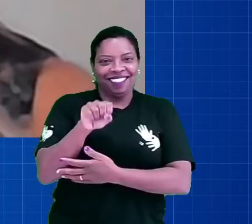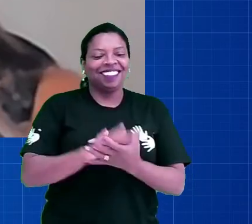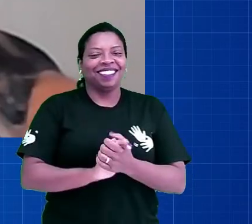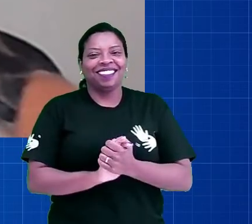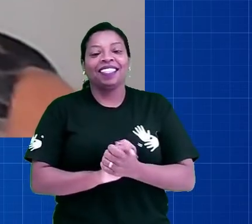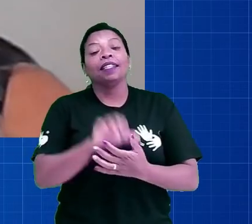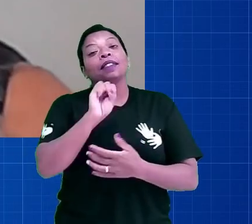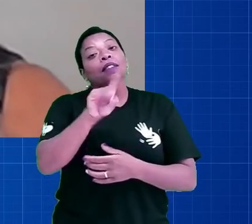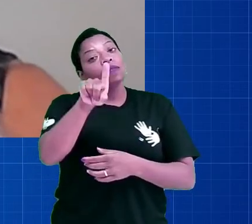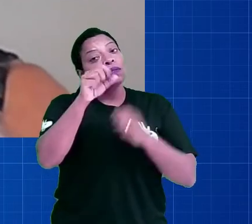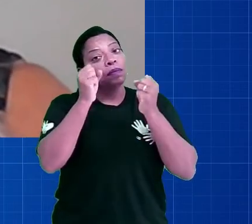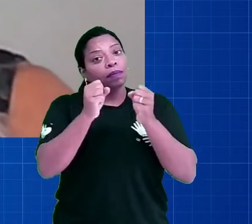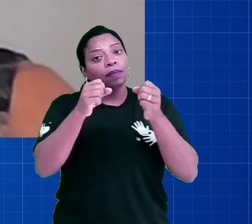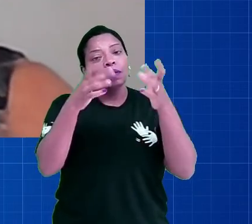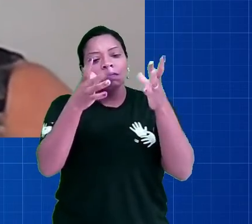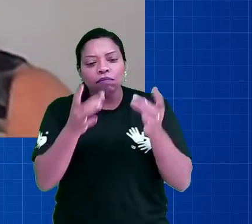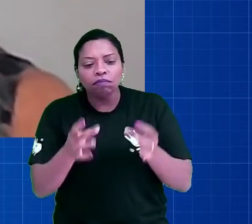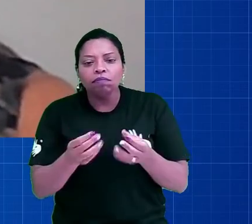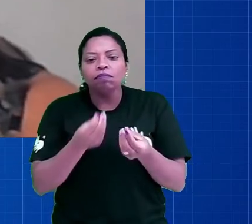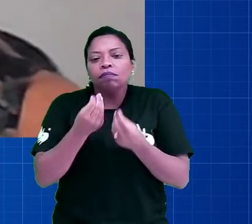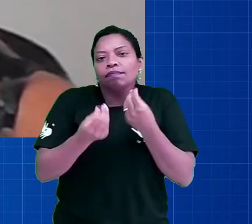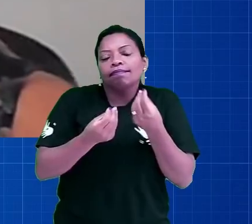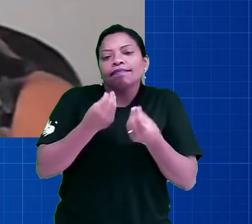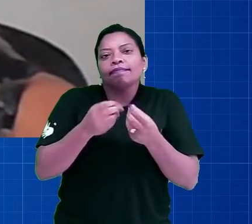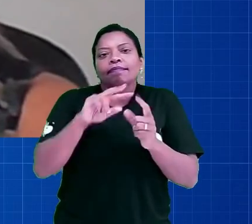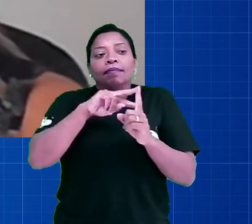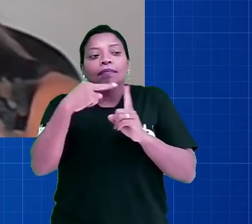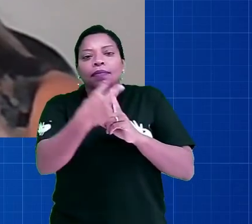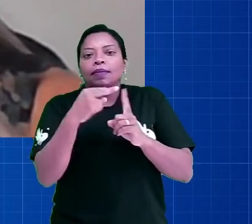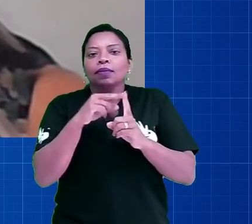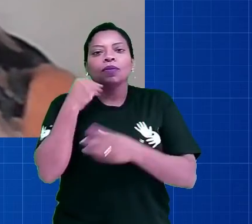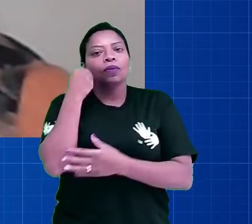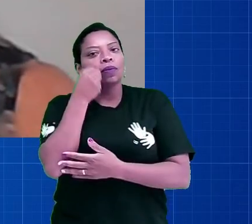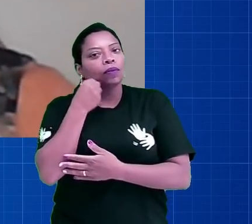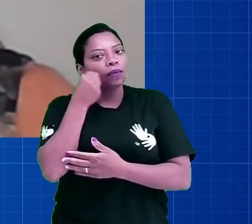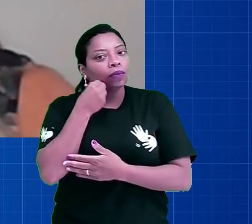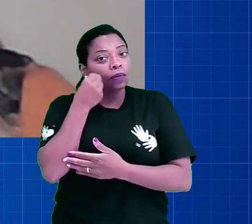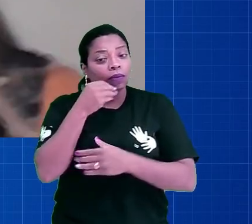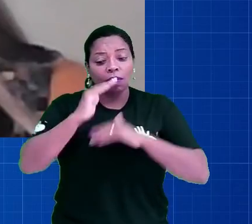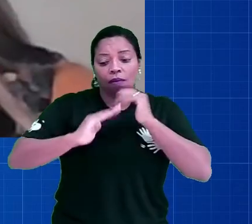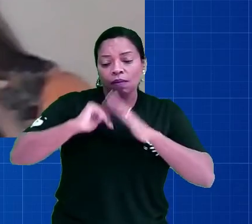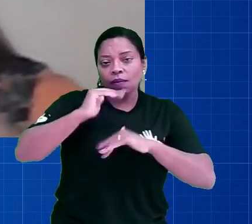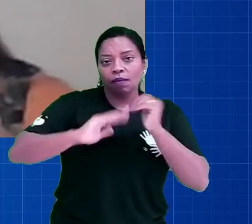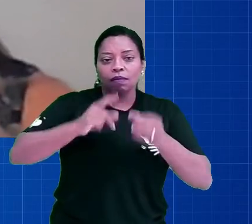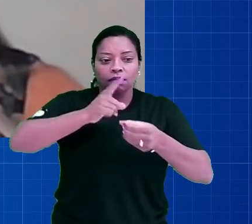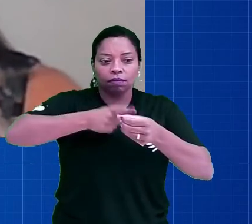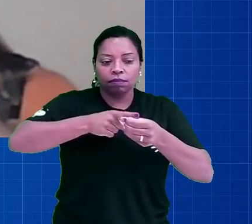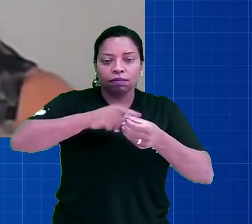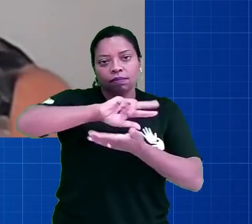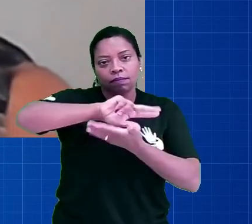puder detalhar mais essa questão das perspectivas, experiências de outros municípios que a professora